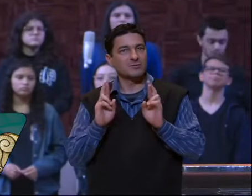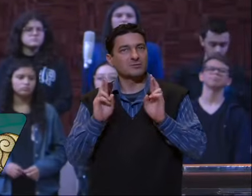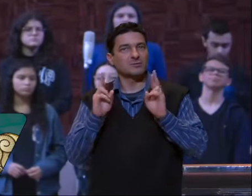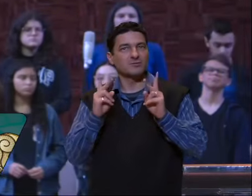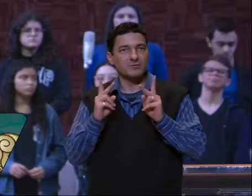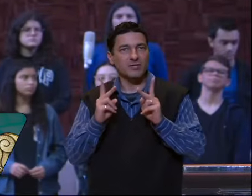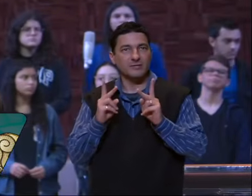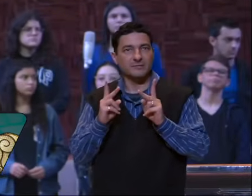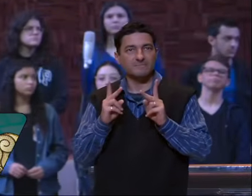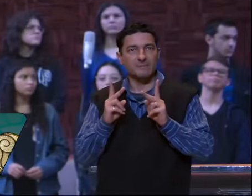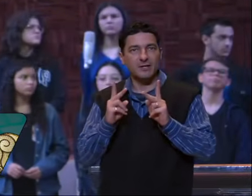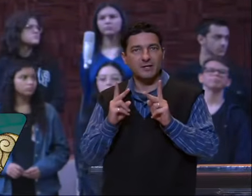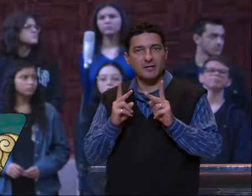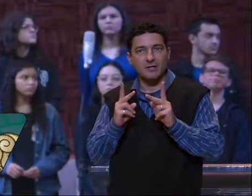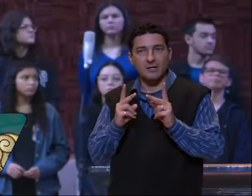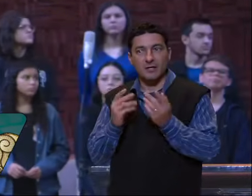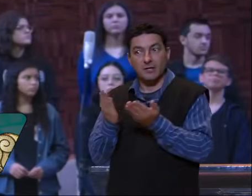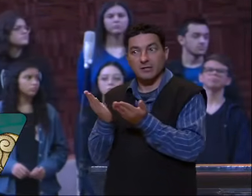Ele andou.